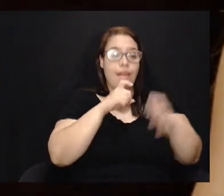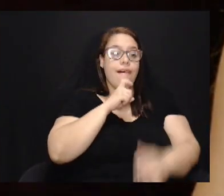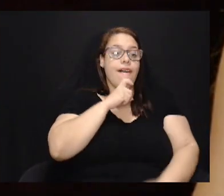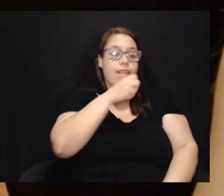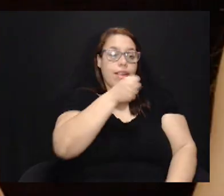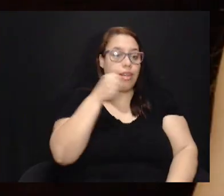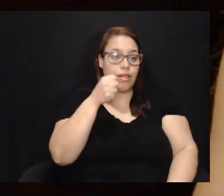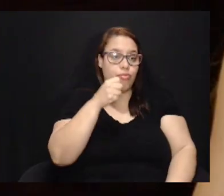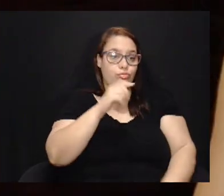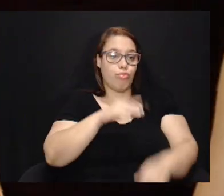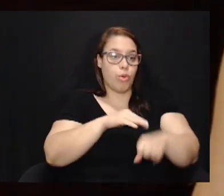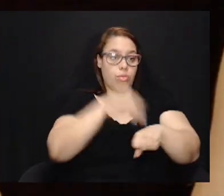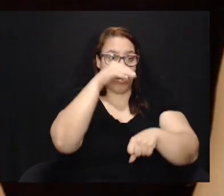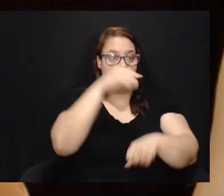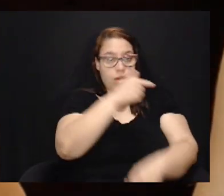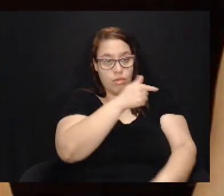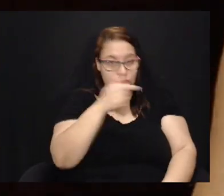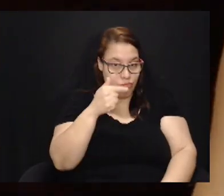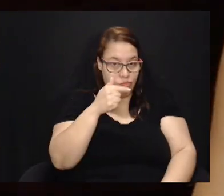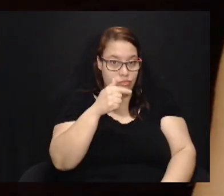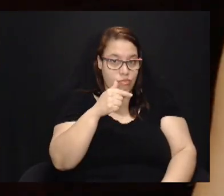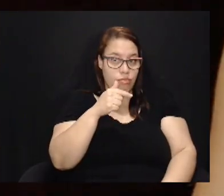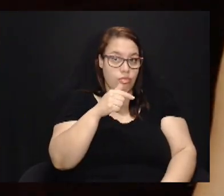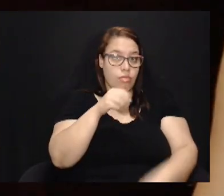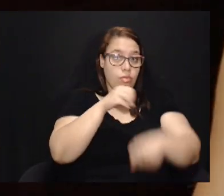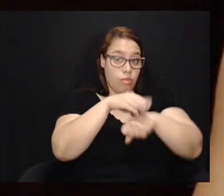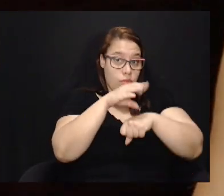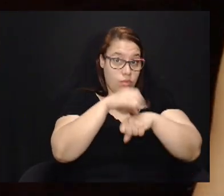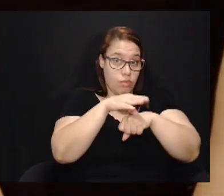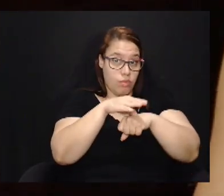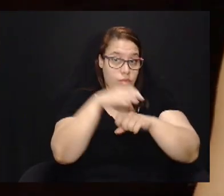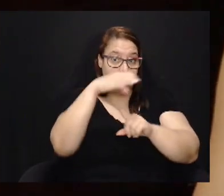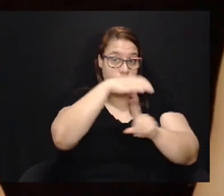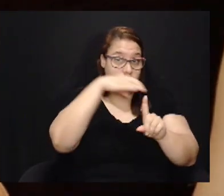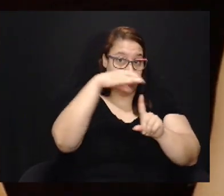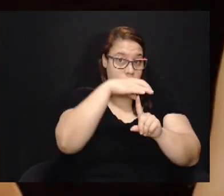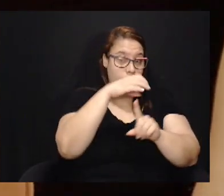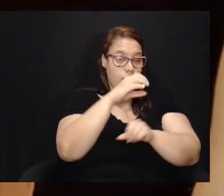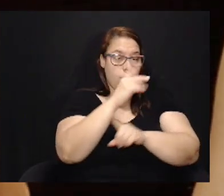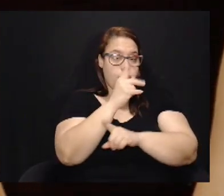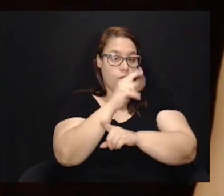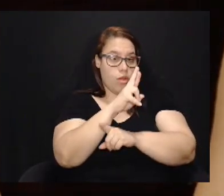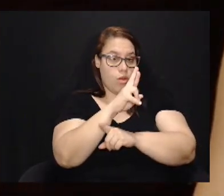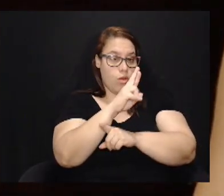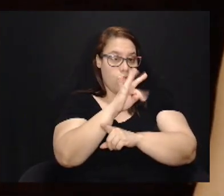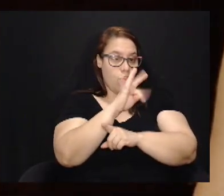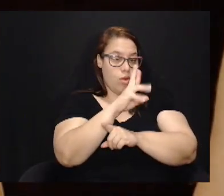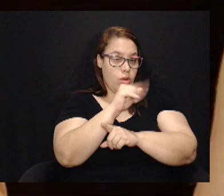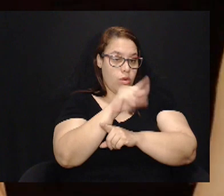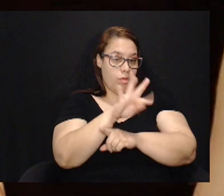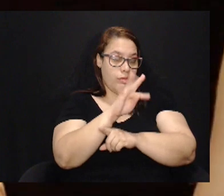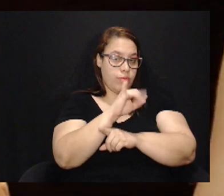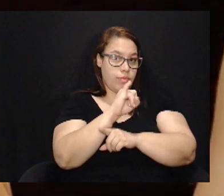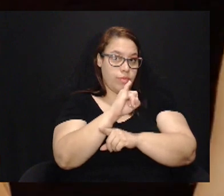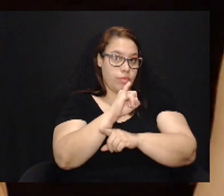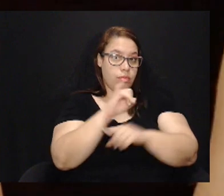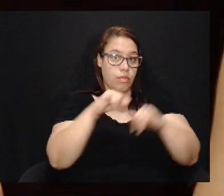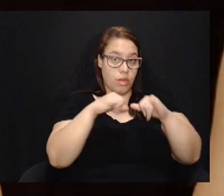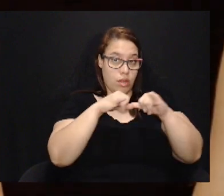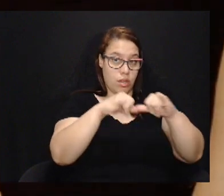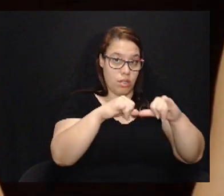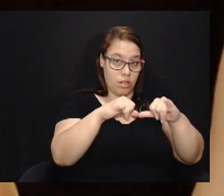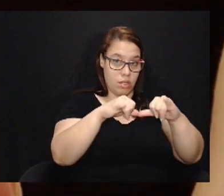da semana, a dica de fazer a compra na feira, no hortifruti, e não ficar... Porque tem uma parte do mercado que vai ser